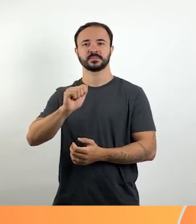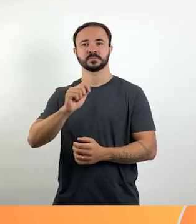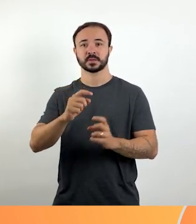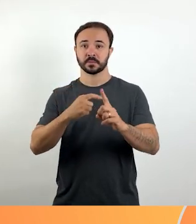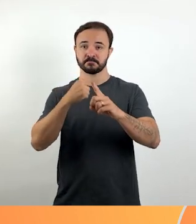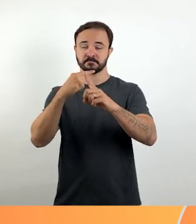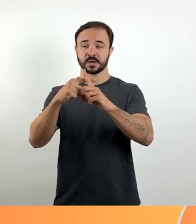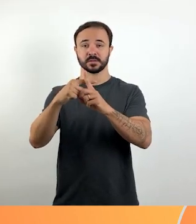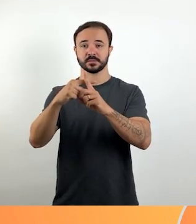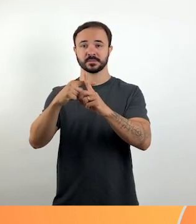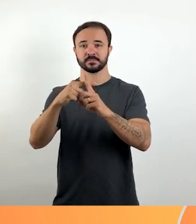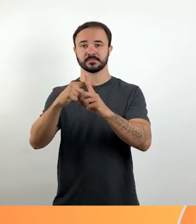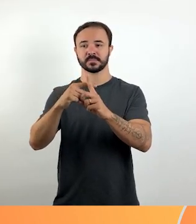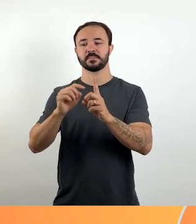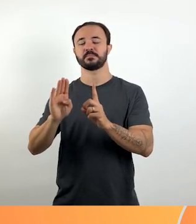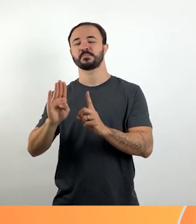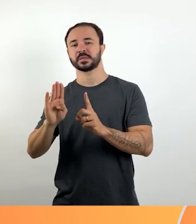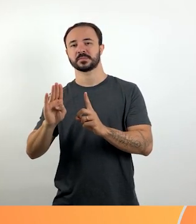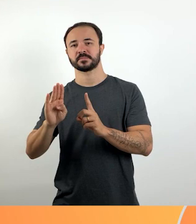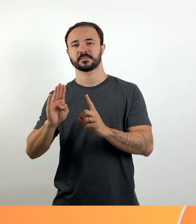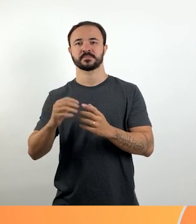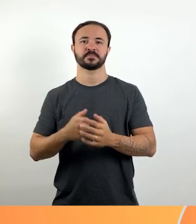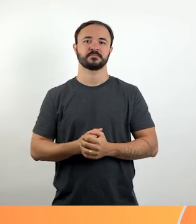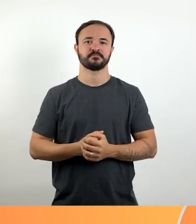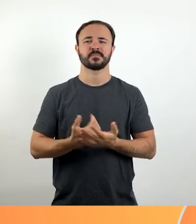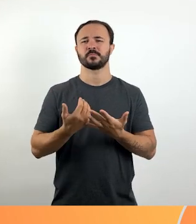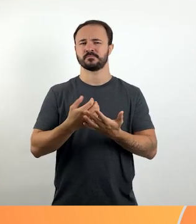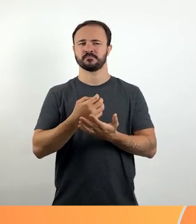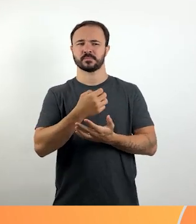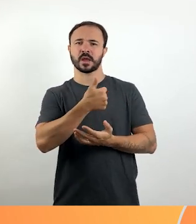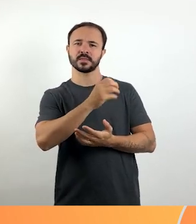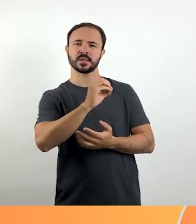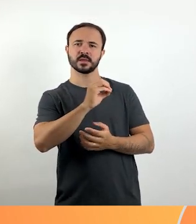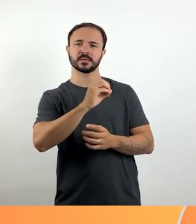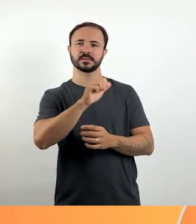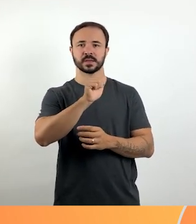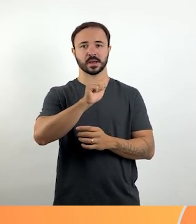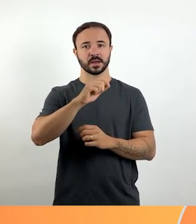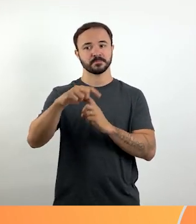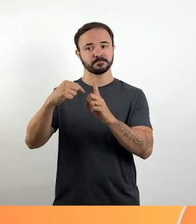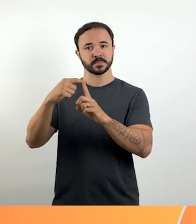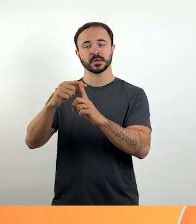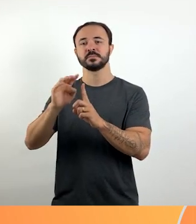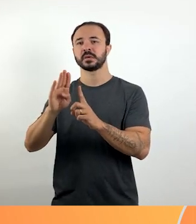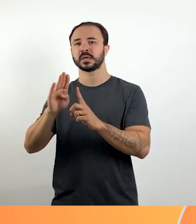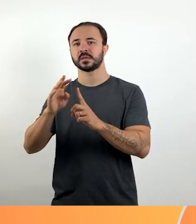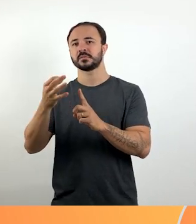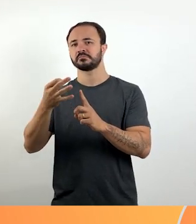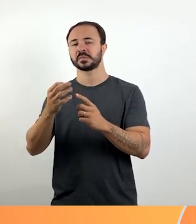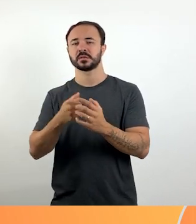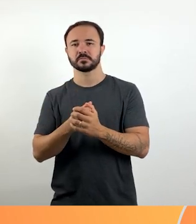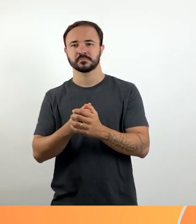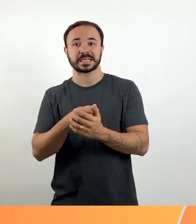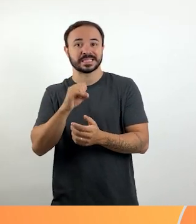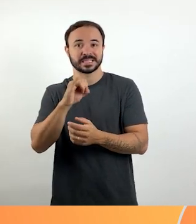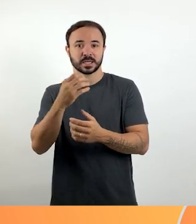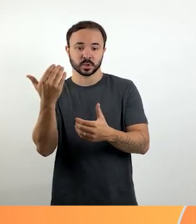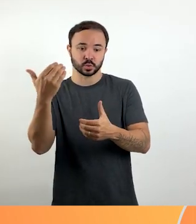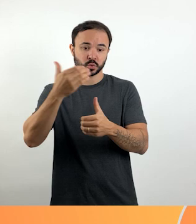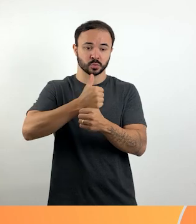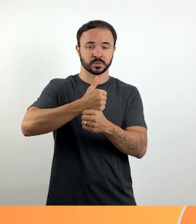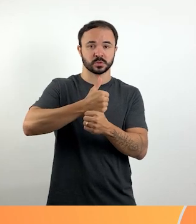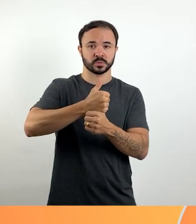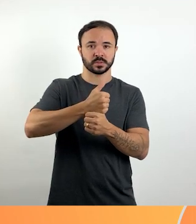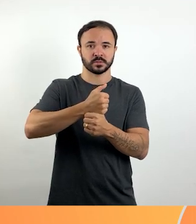mais B. 10A mais B, certo? Então, se a gente substituir no local de